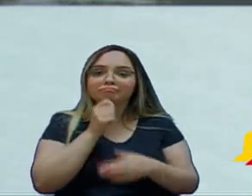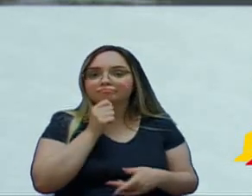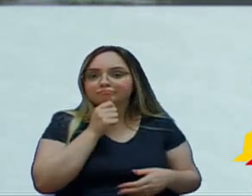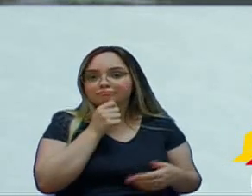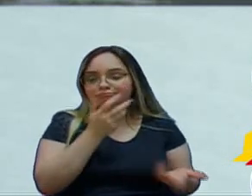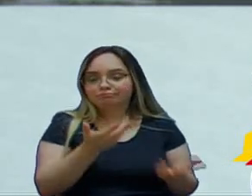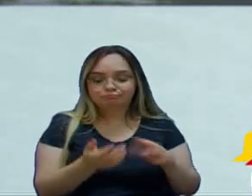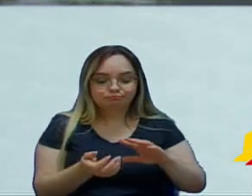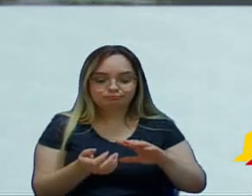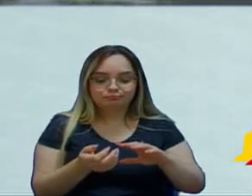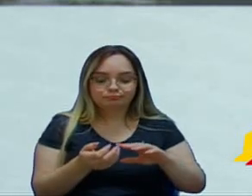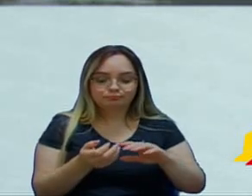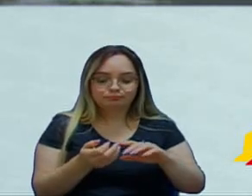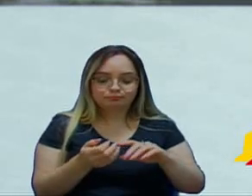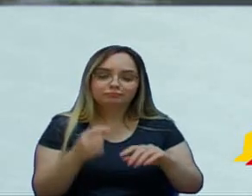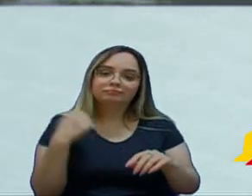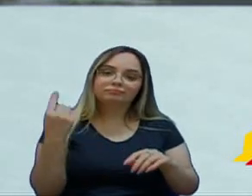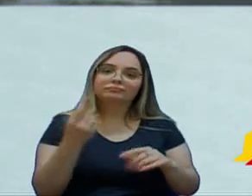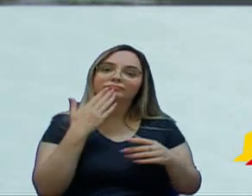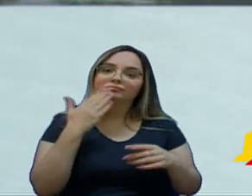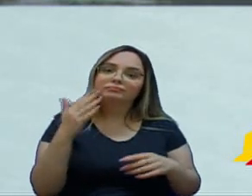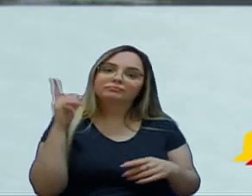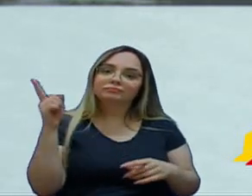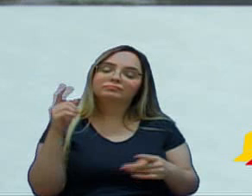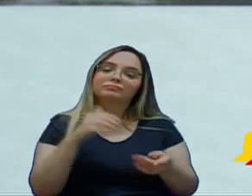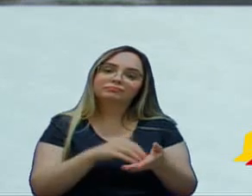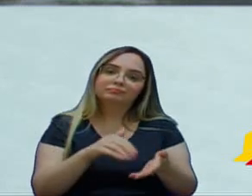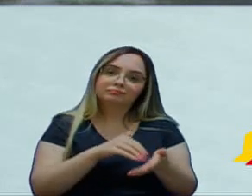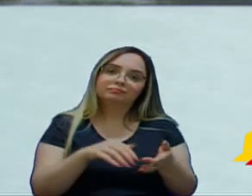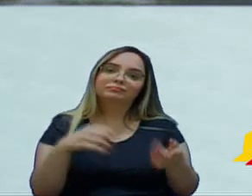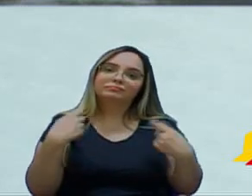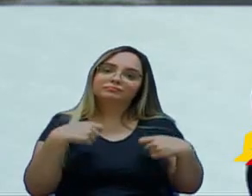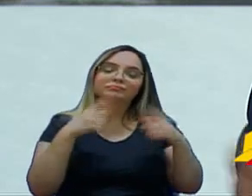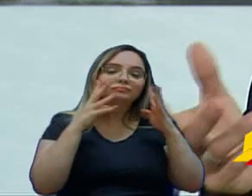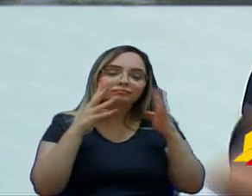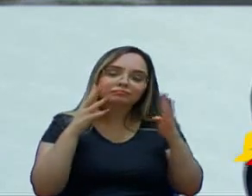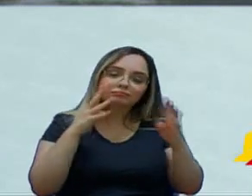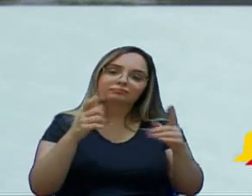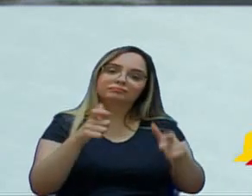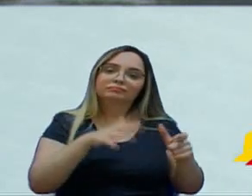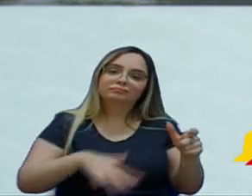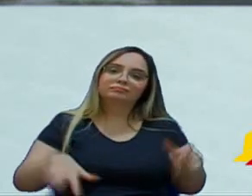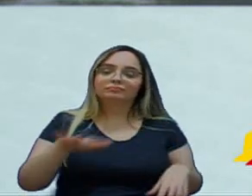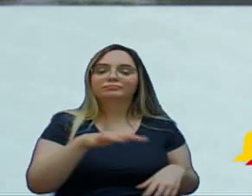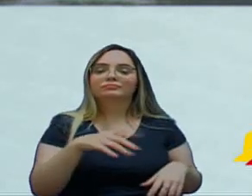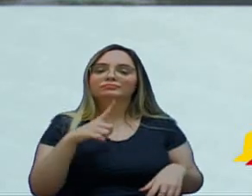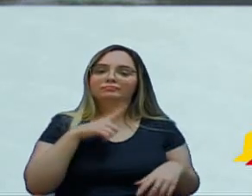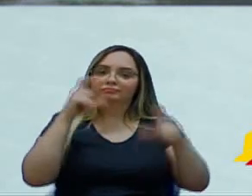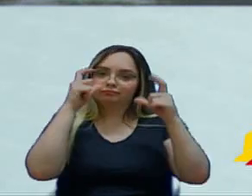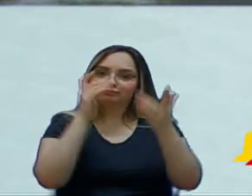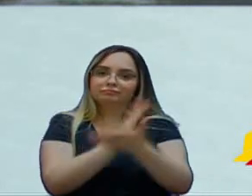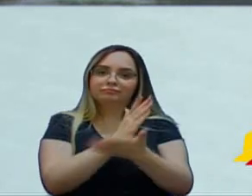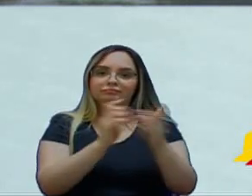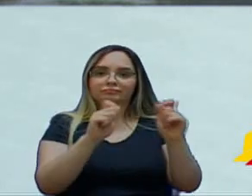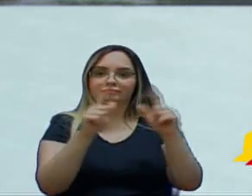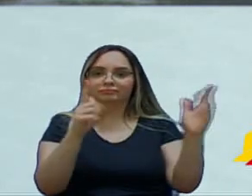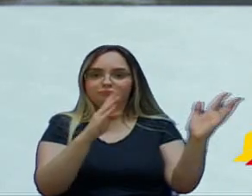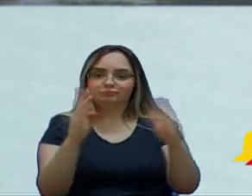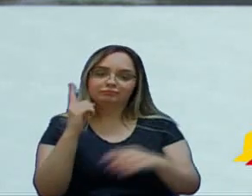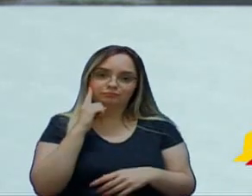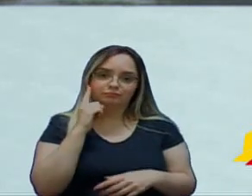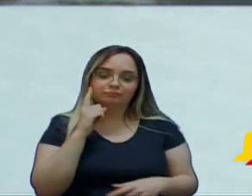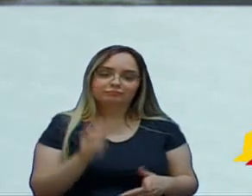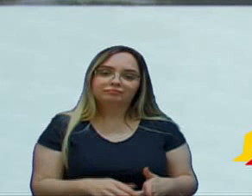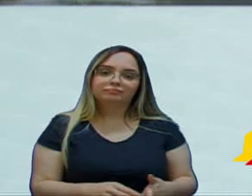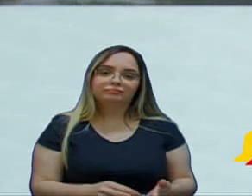pedir pelo secretário que nos atenda aquela região. Eu tinha até umas fotos para passar. Vou